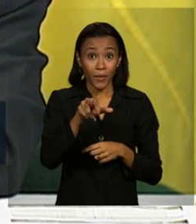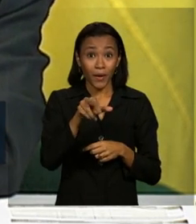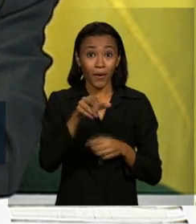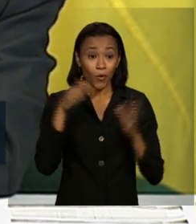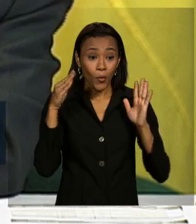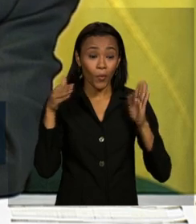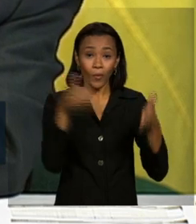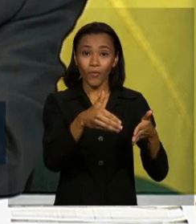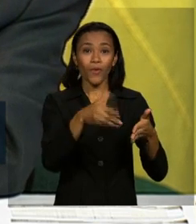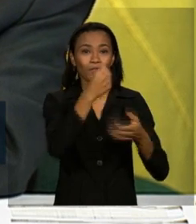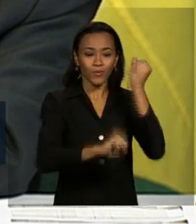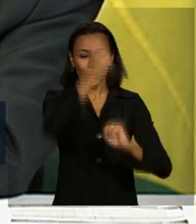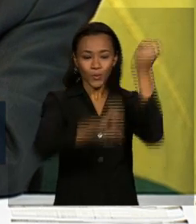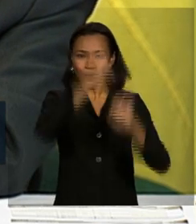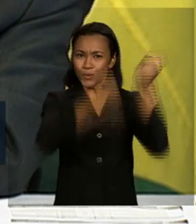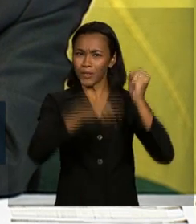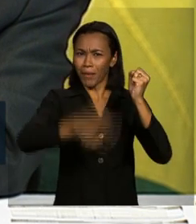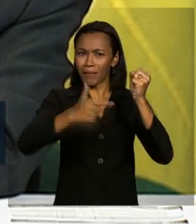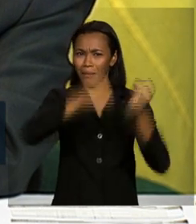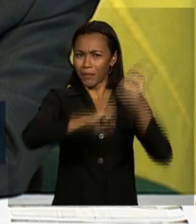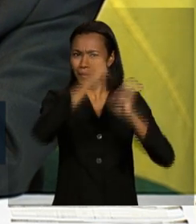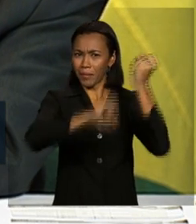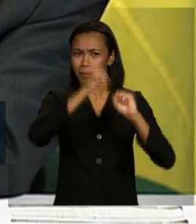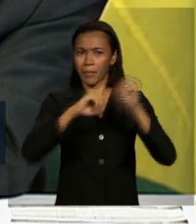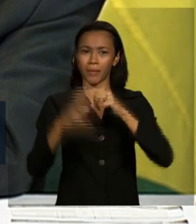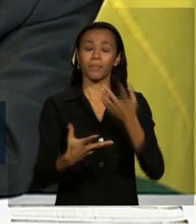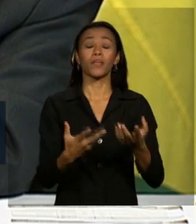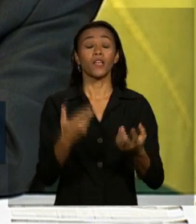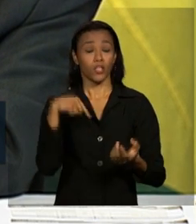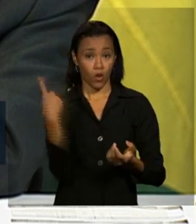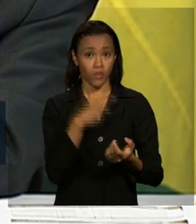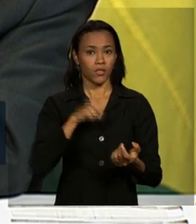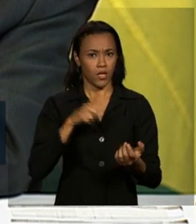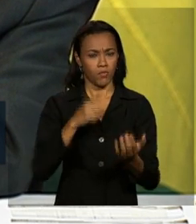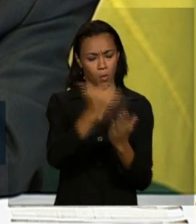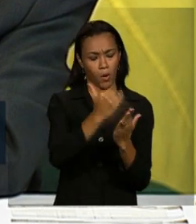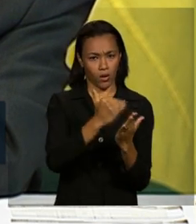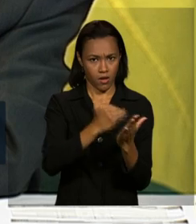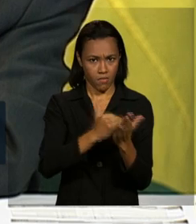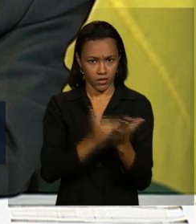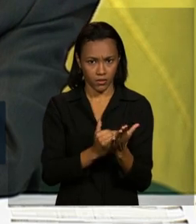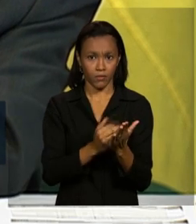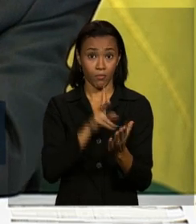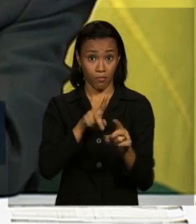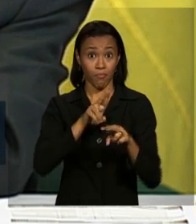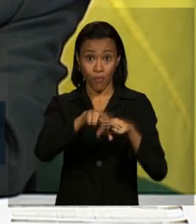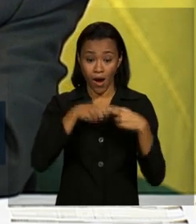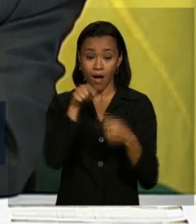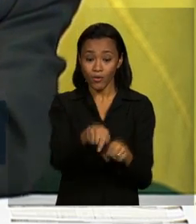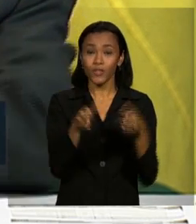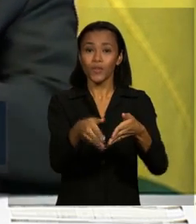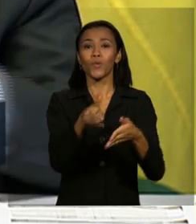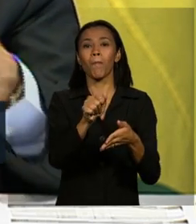Industrial nós que já estamos com agenda de investimentos eh por conta do PAC e cuja